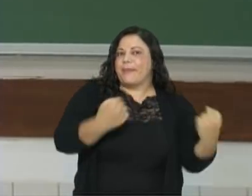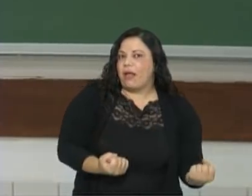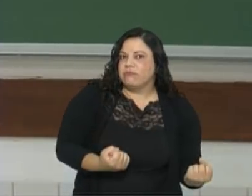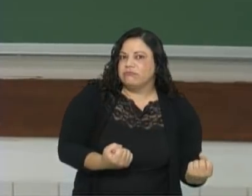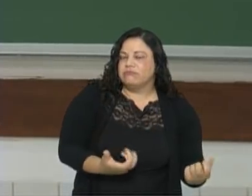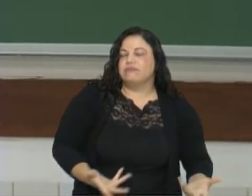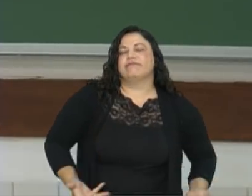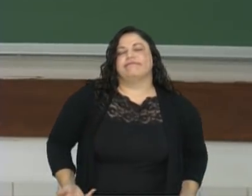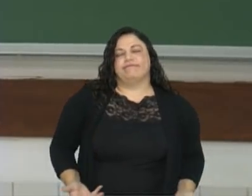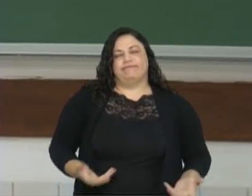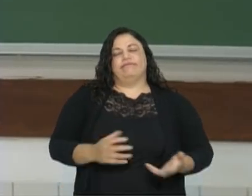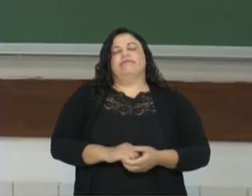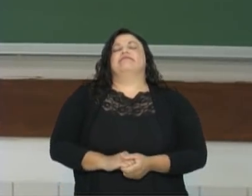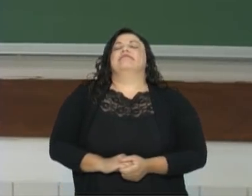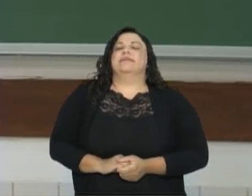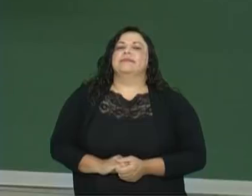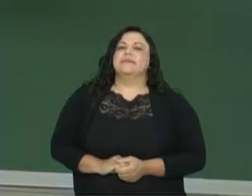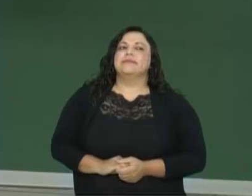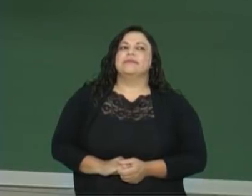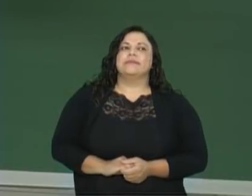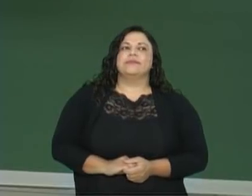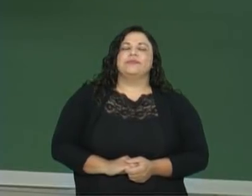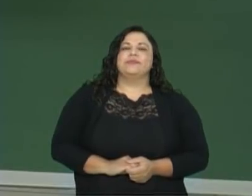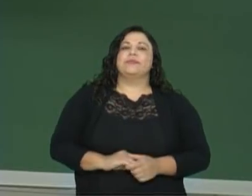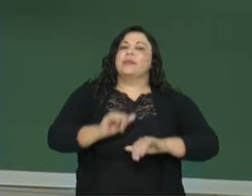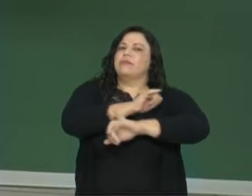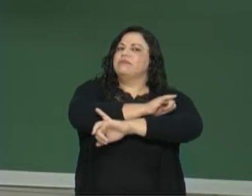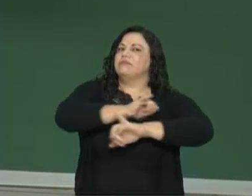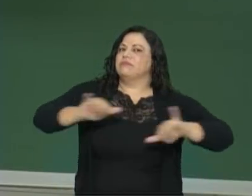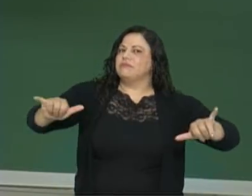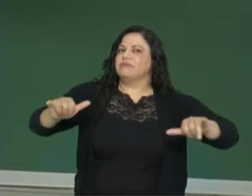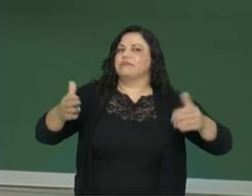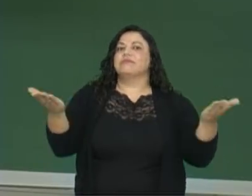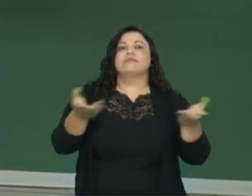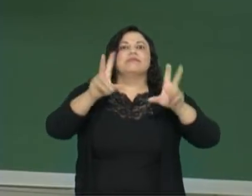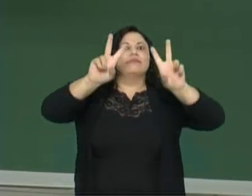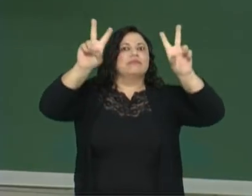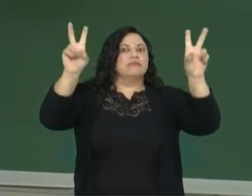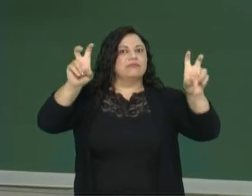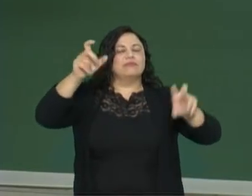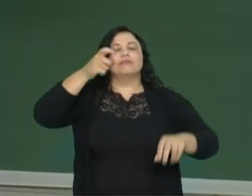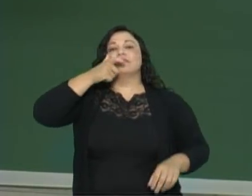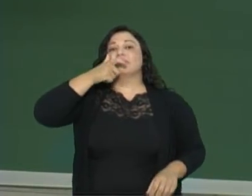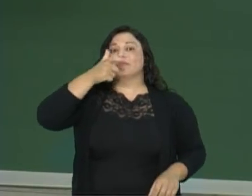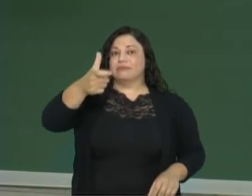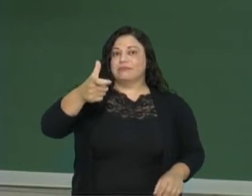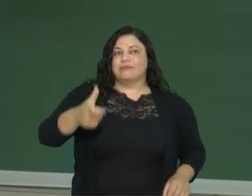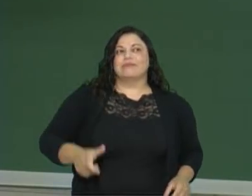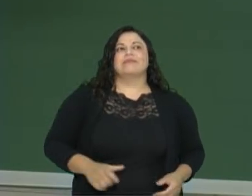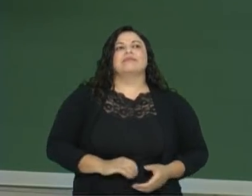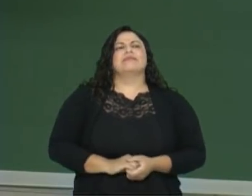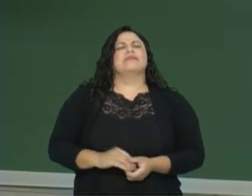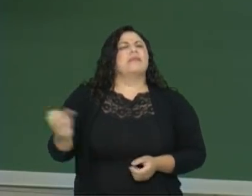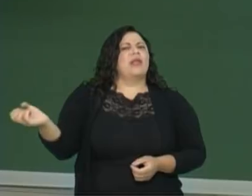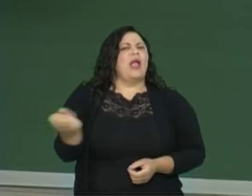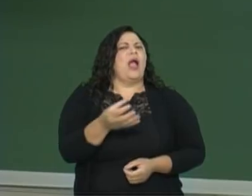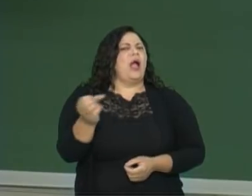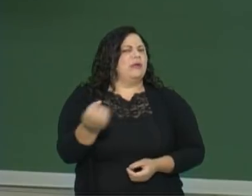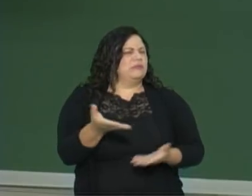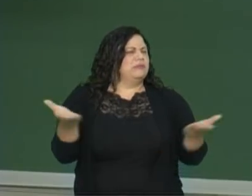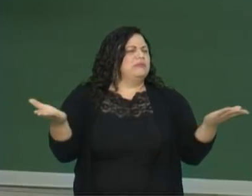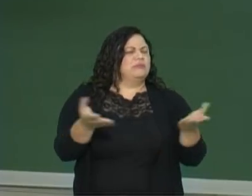Seguindo em frente, a notícia da aula de hoje. Um tema muito interessante, né? Recentemente ganhou